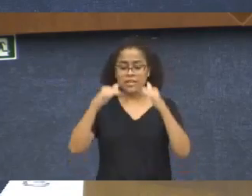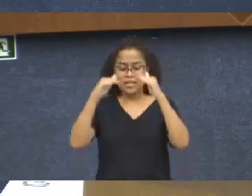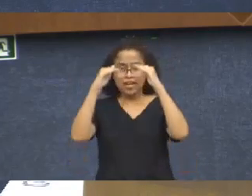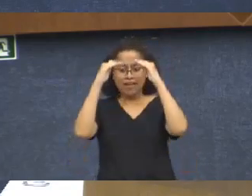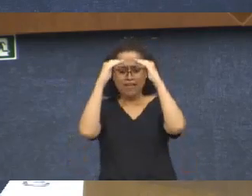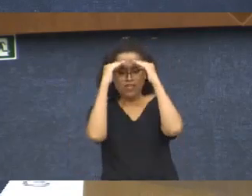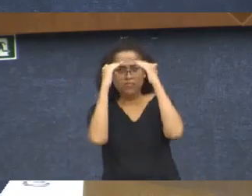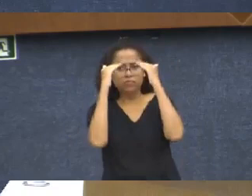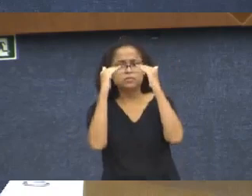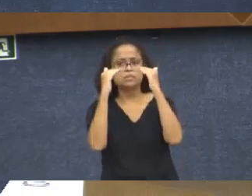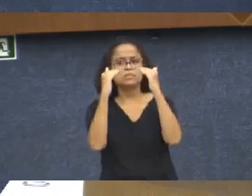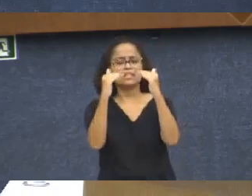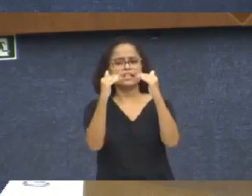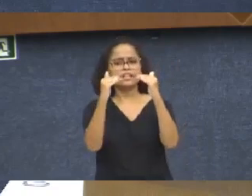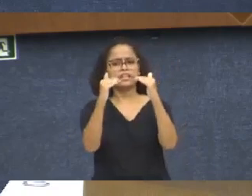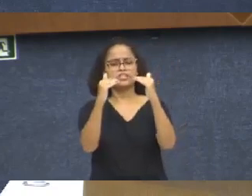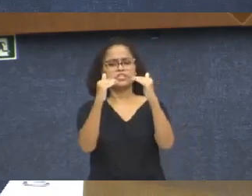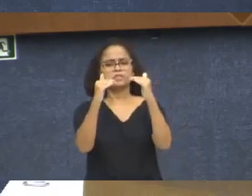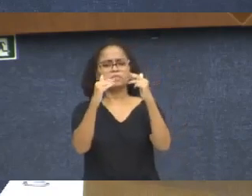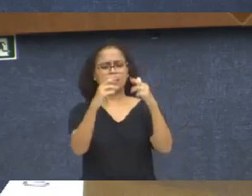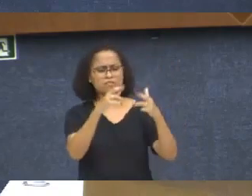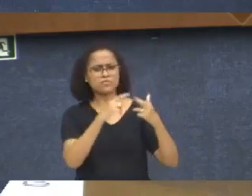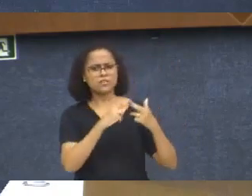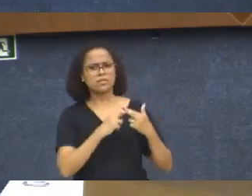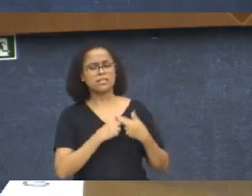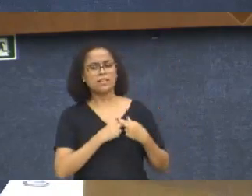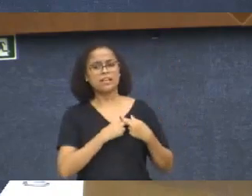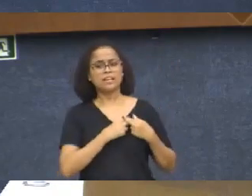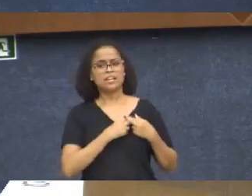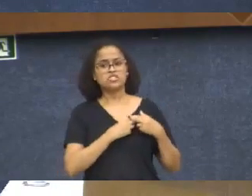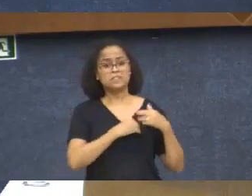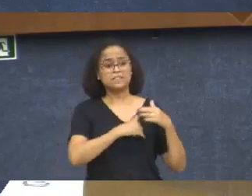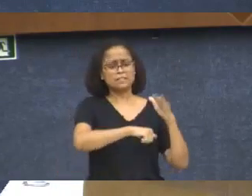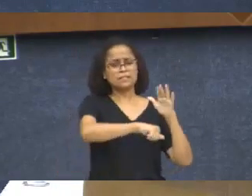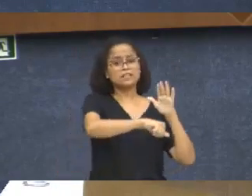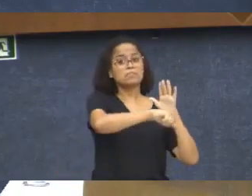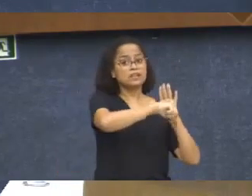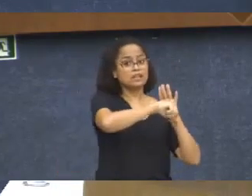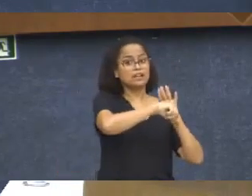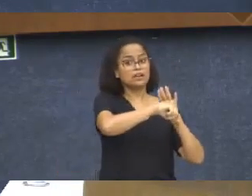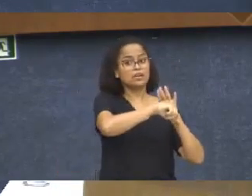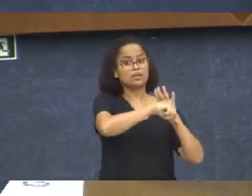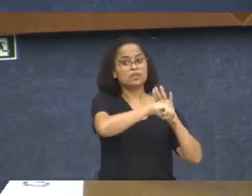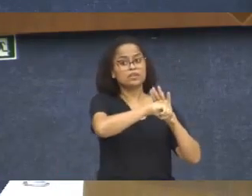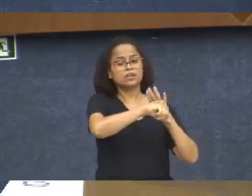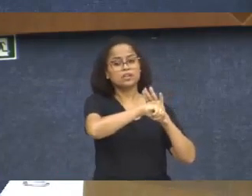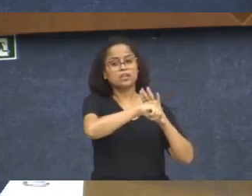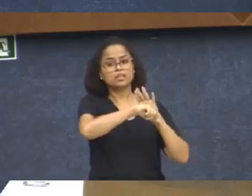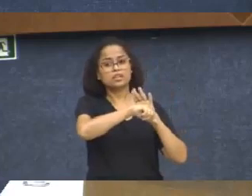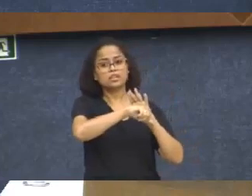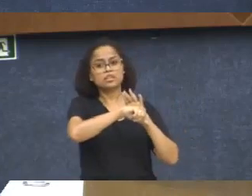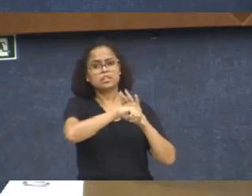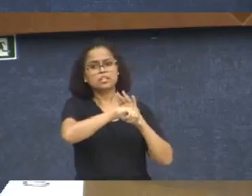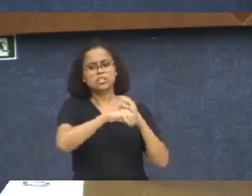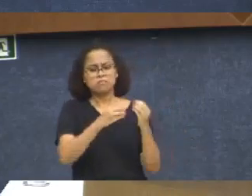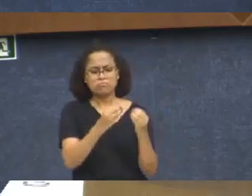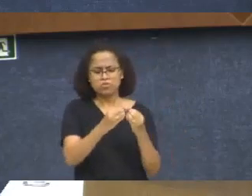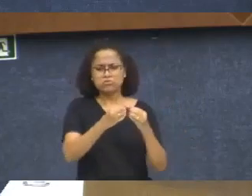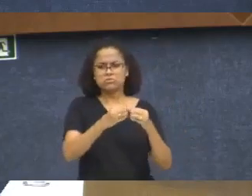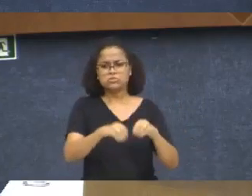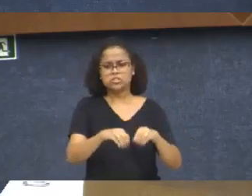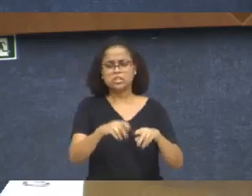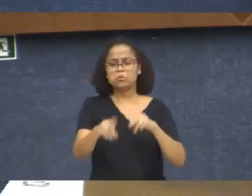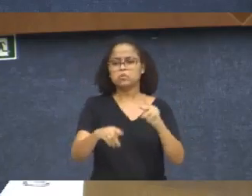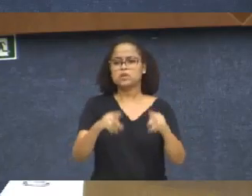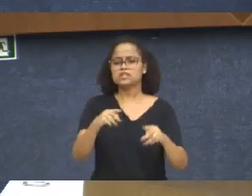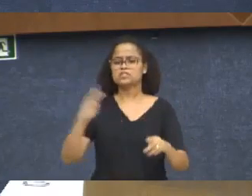criminal desses diretores de sindicatos que vira e mexe, fazem com que a população seja prejudicada, aí sim a